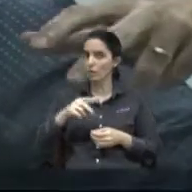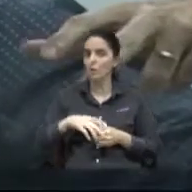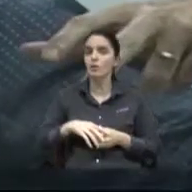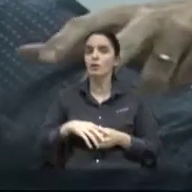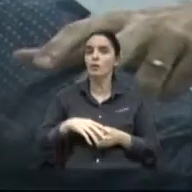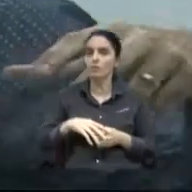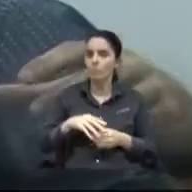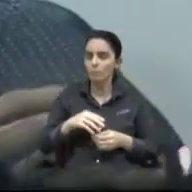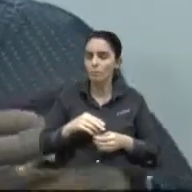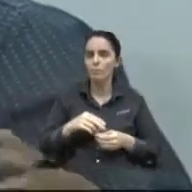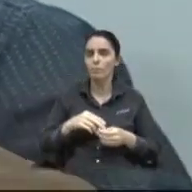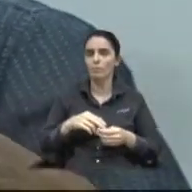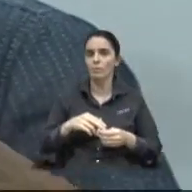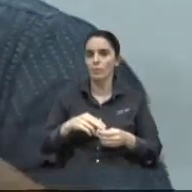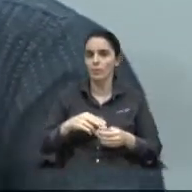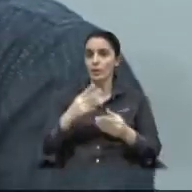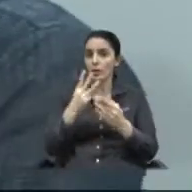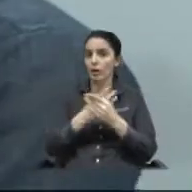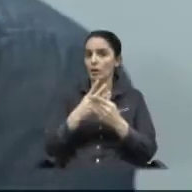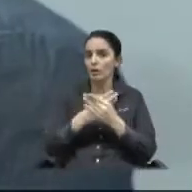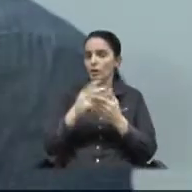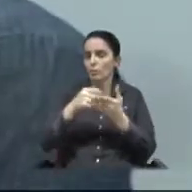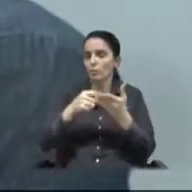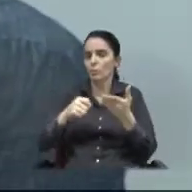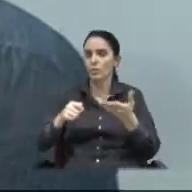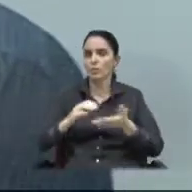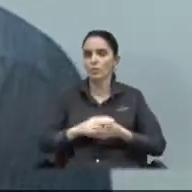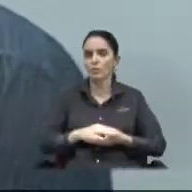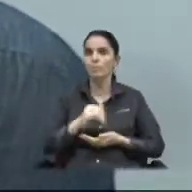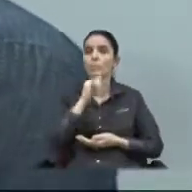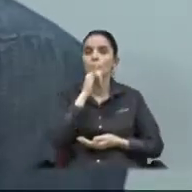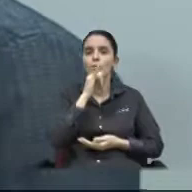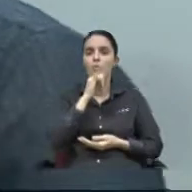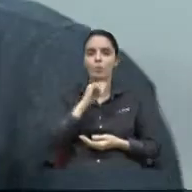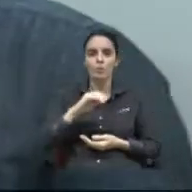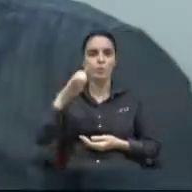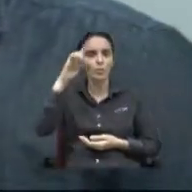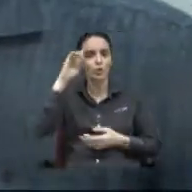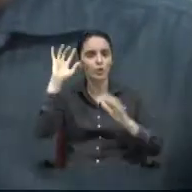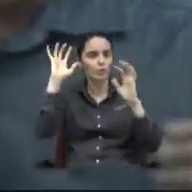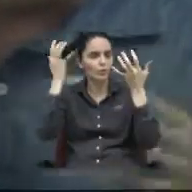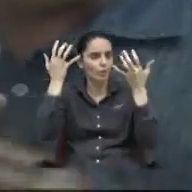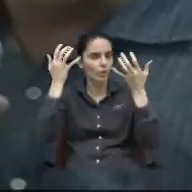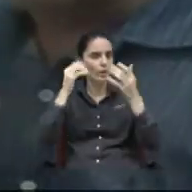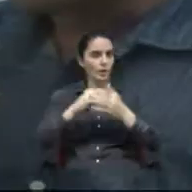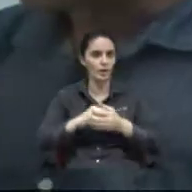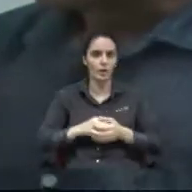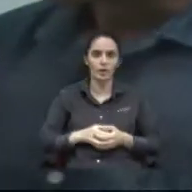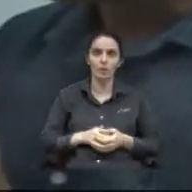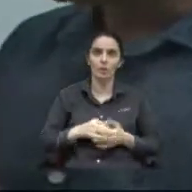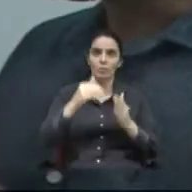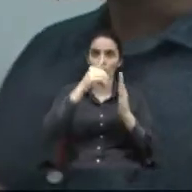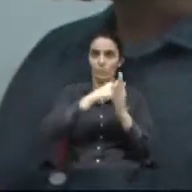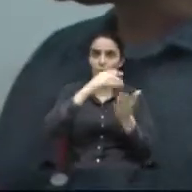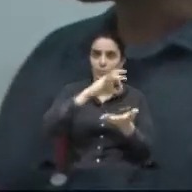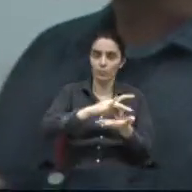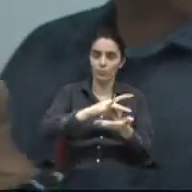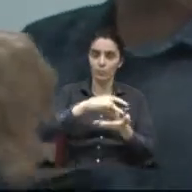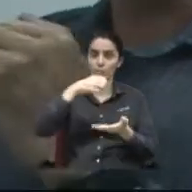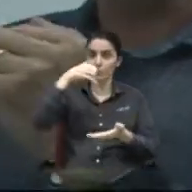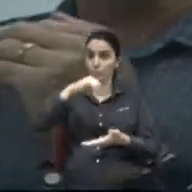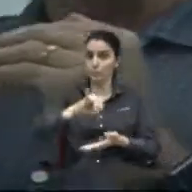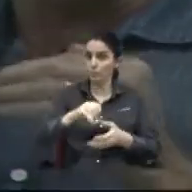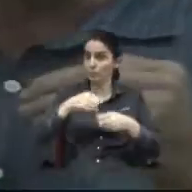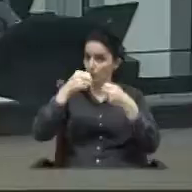tenho notado. Então, por exemplo, de datas comemorativas, datas festivas, calendário de eventos, se possível,